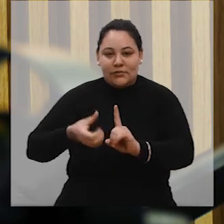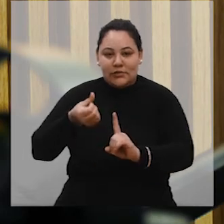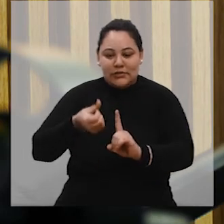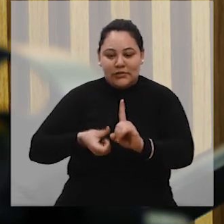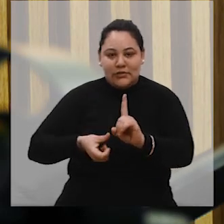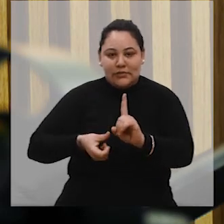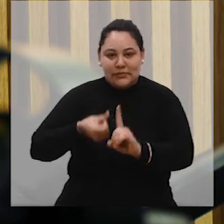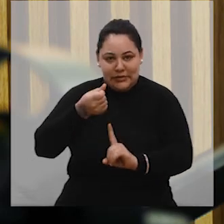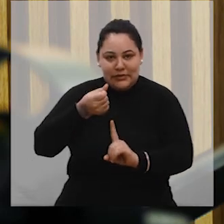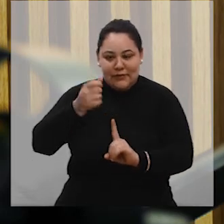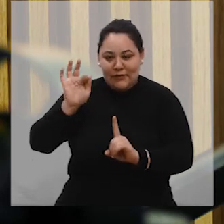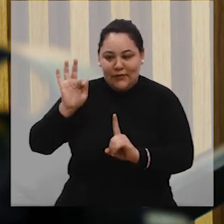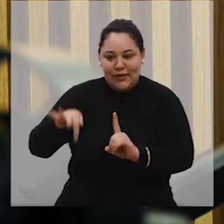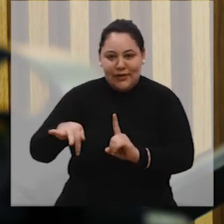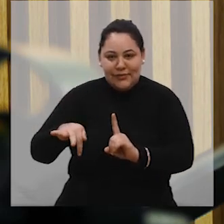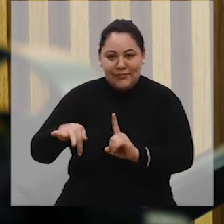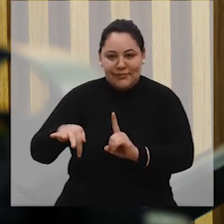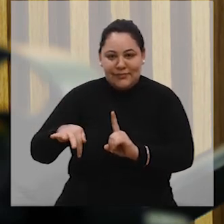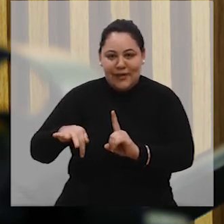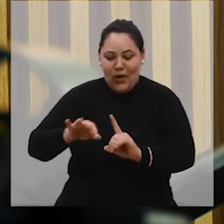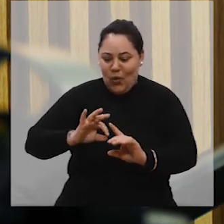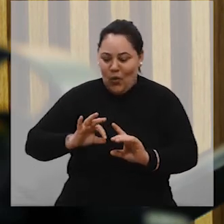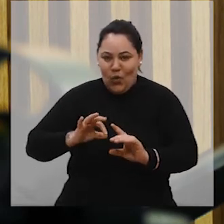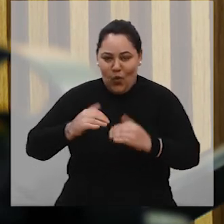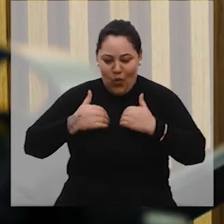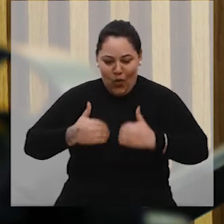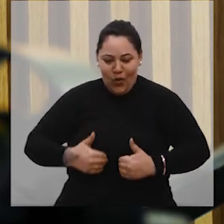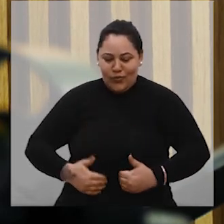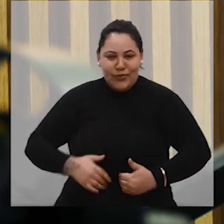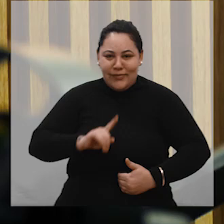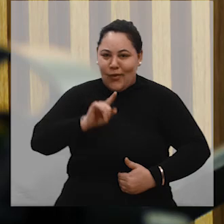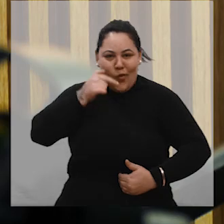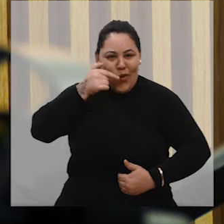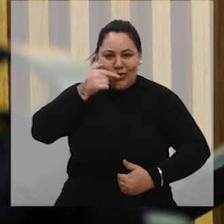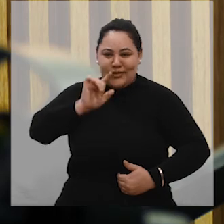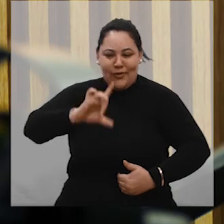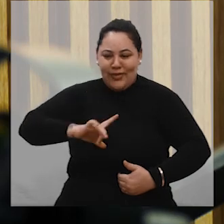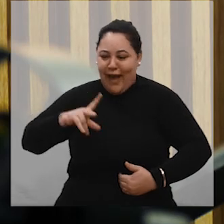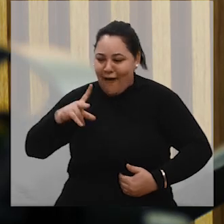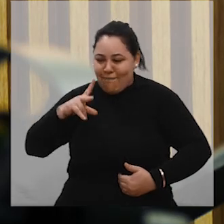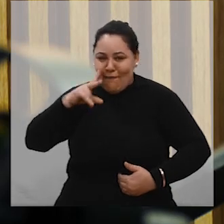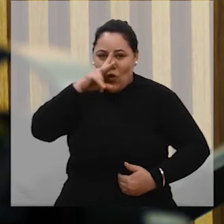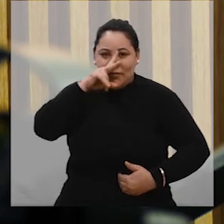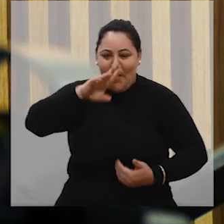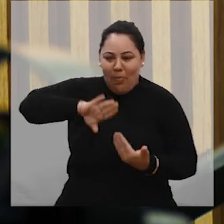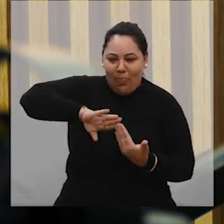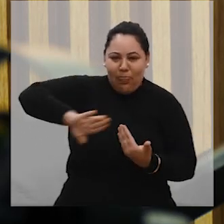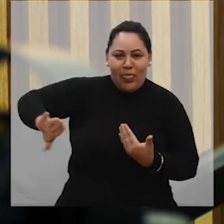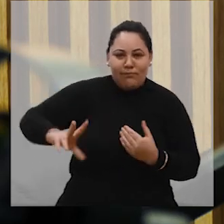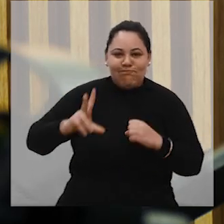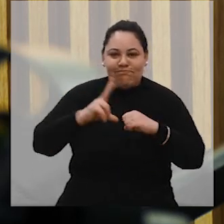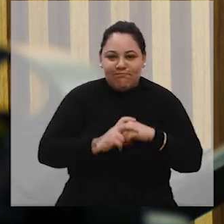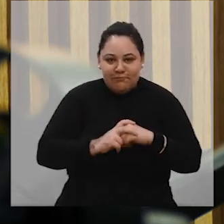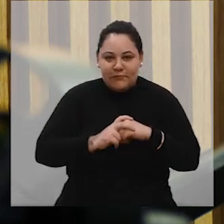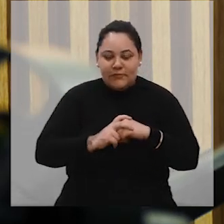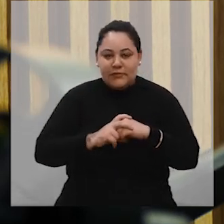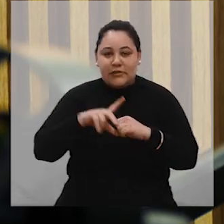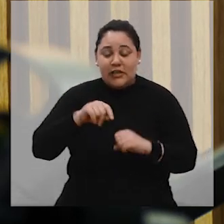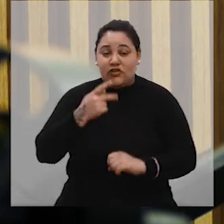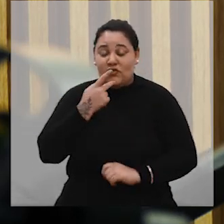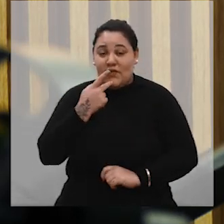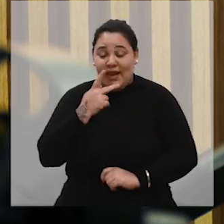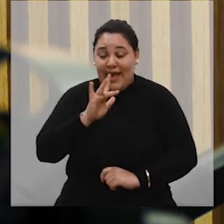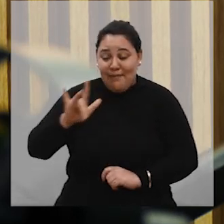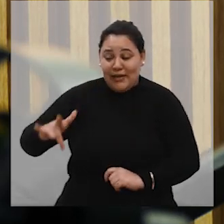não conseguiu ter força suficiente para se defender e eliminar o vírus, que é o que a gente chama de